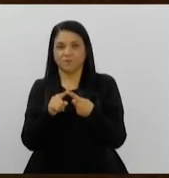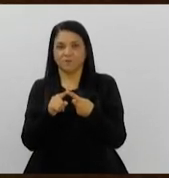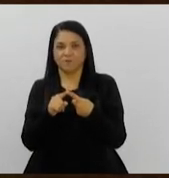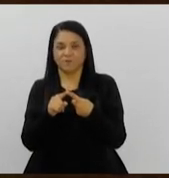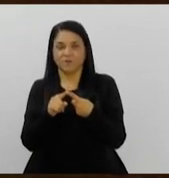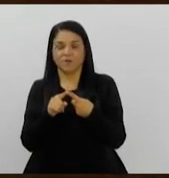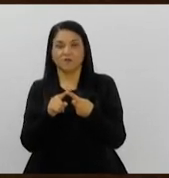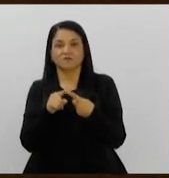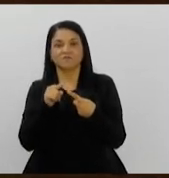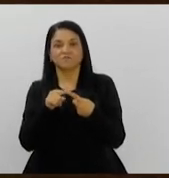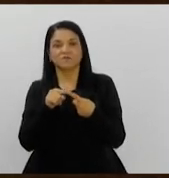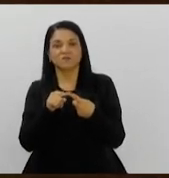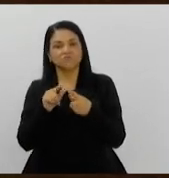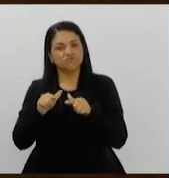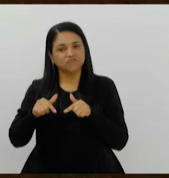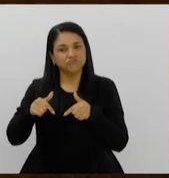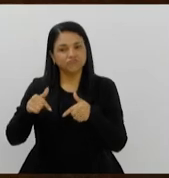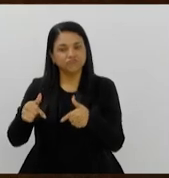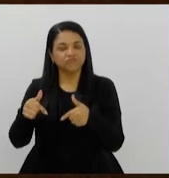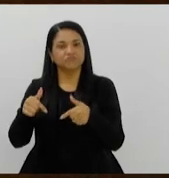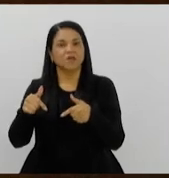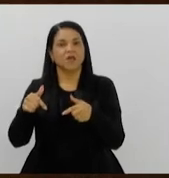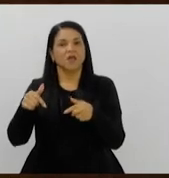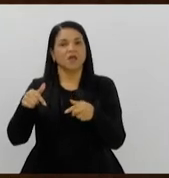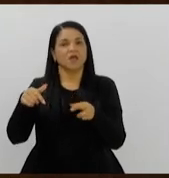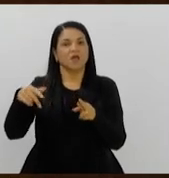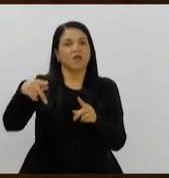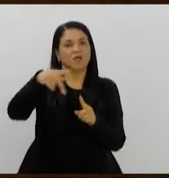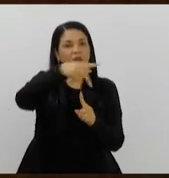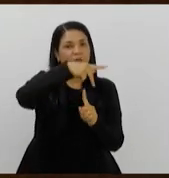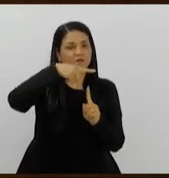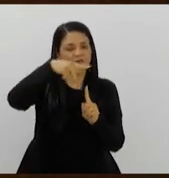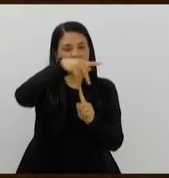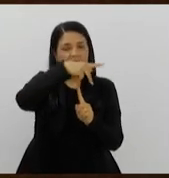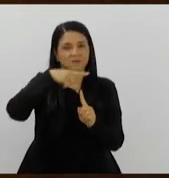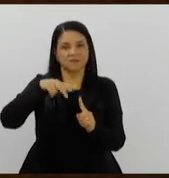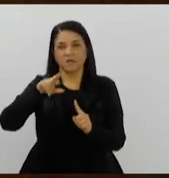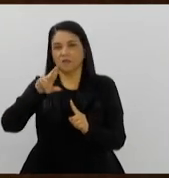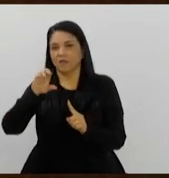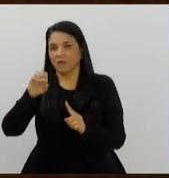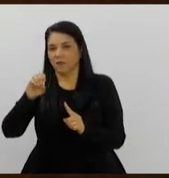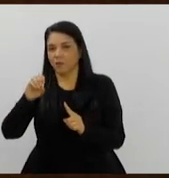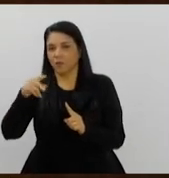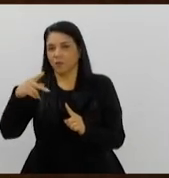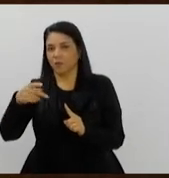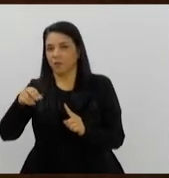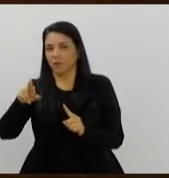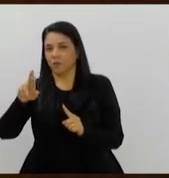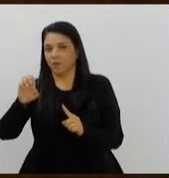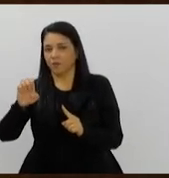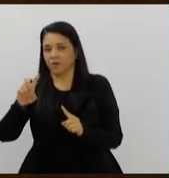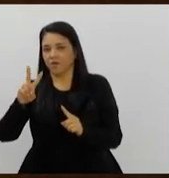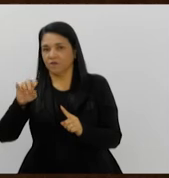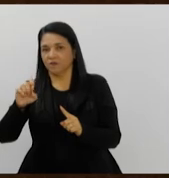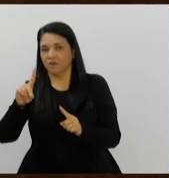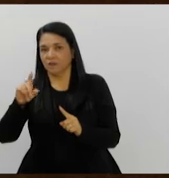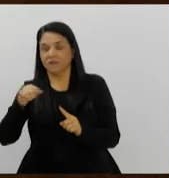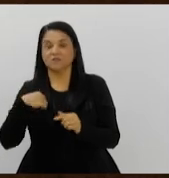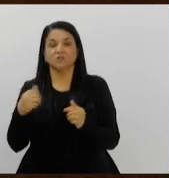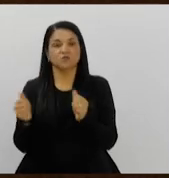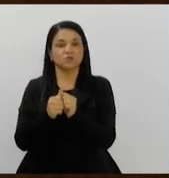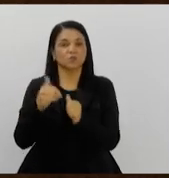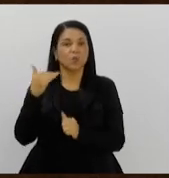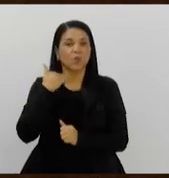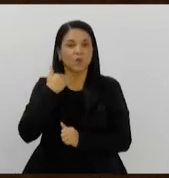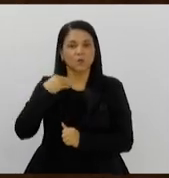dessa operação feita pelo Rio Previdência, que deu uma operação junto com o Banco Master, que no